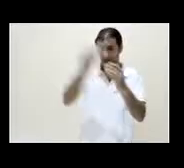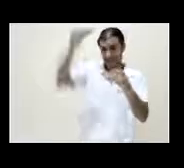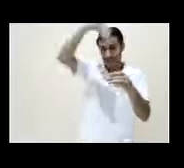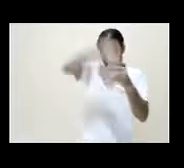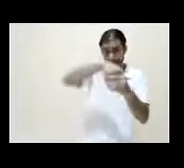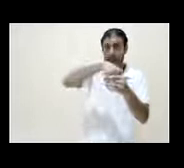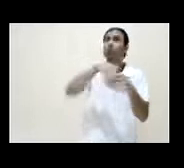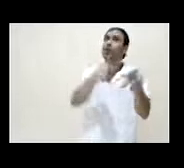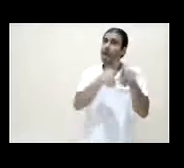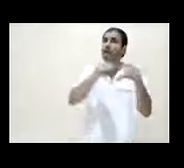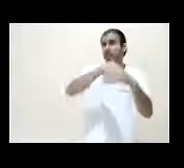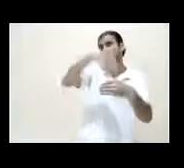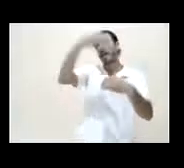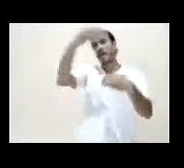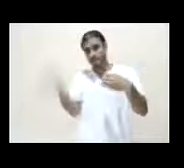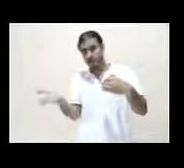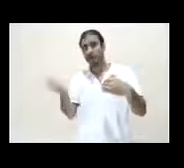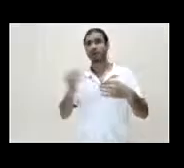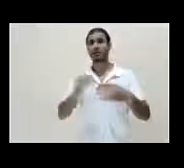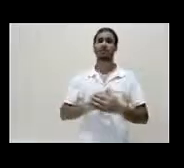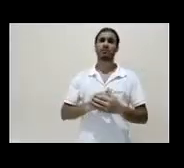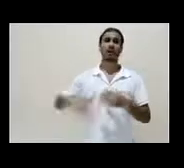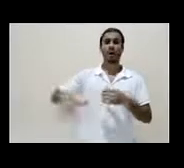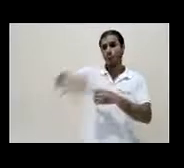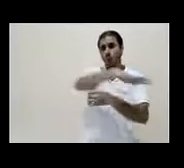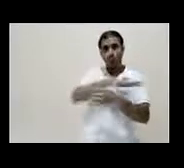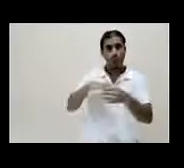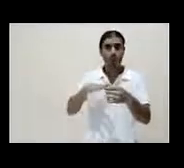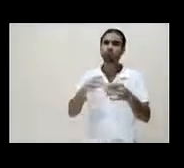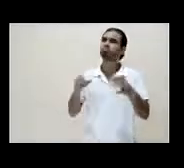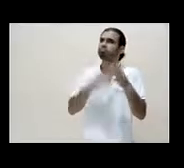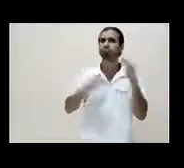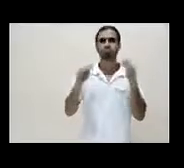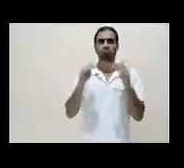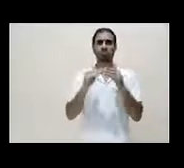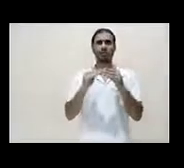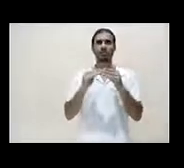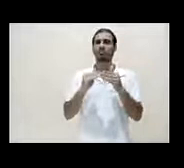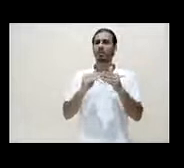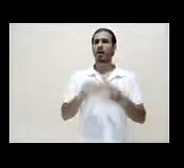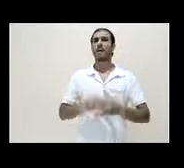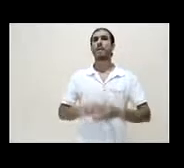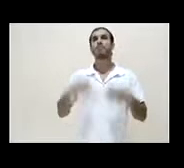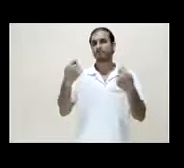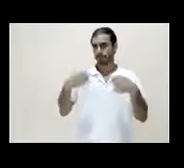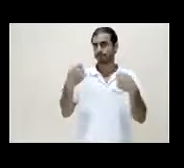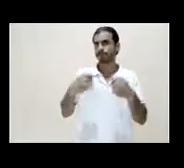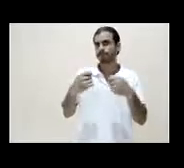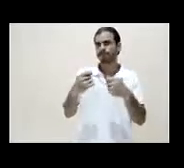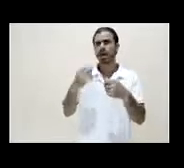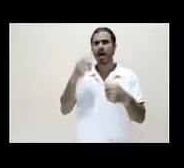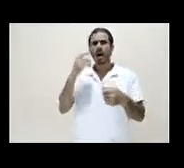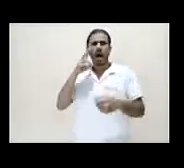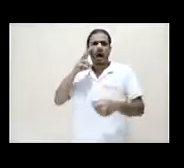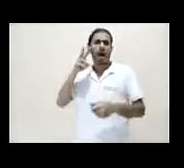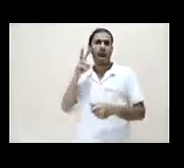ter um olhar diferenciado para o aluno, principalmente os alunos que estão entrando. Esses alunos que muitas vezes iniciam o